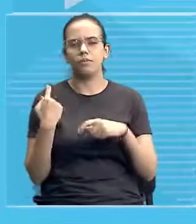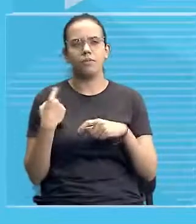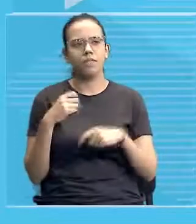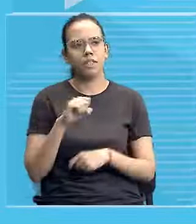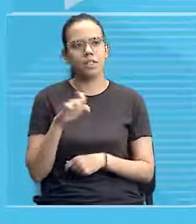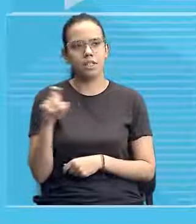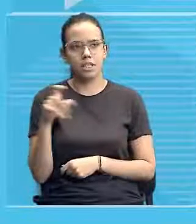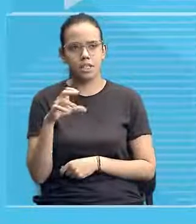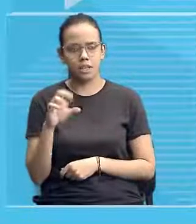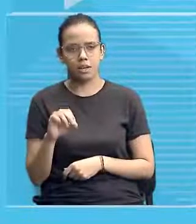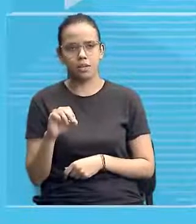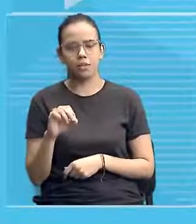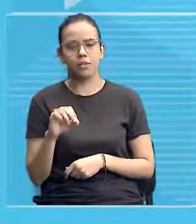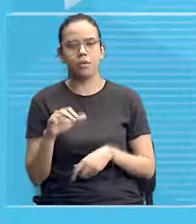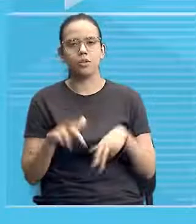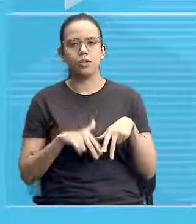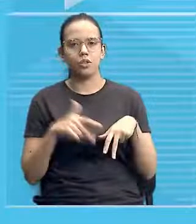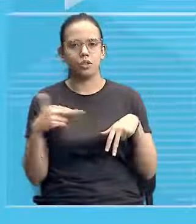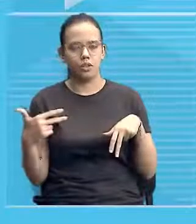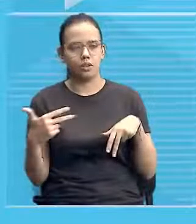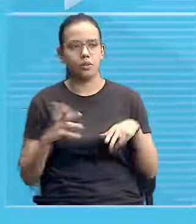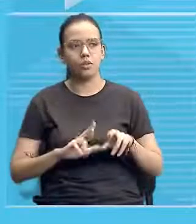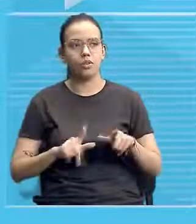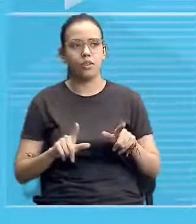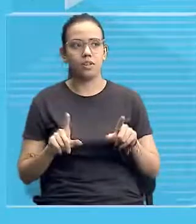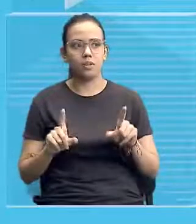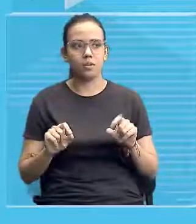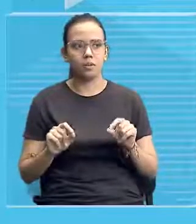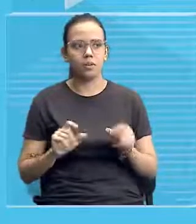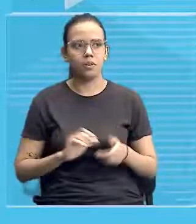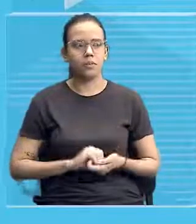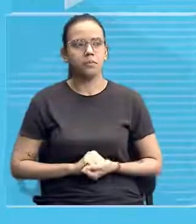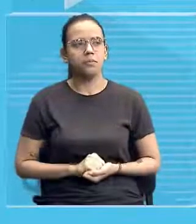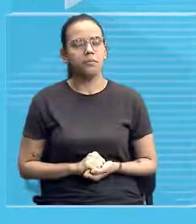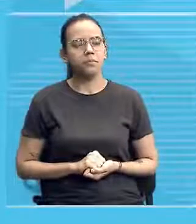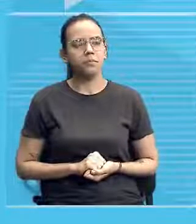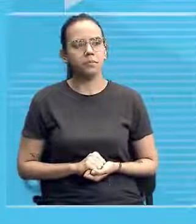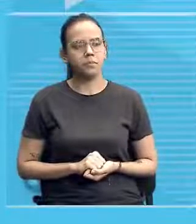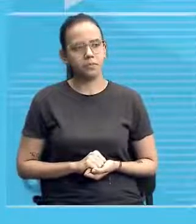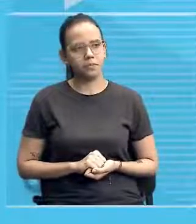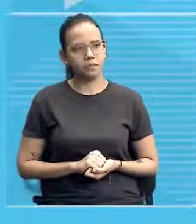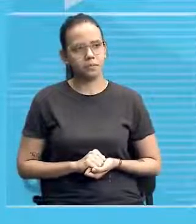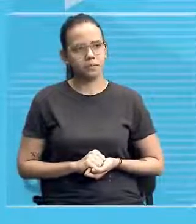É a mesma coisa? Não. O sexo